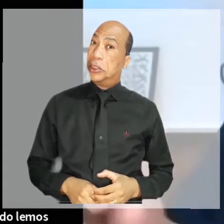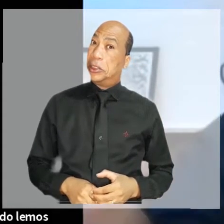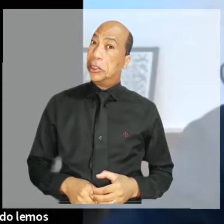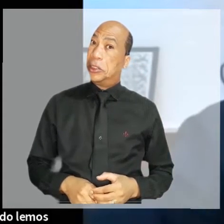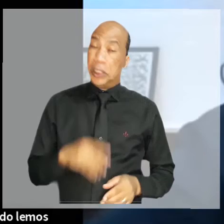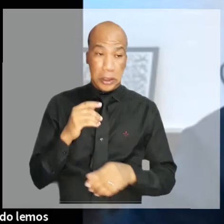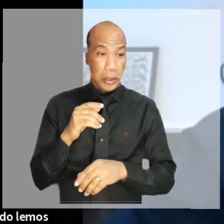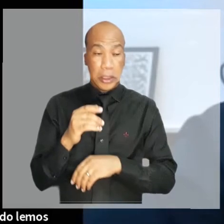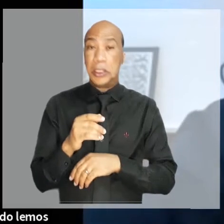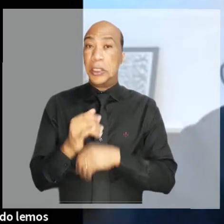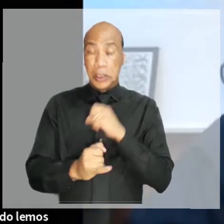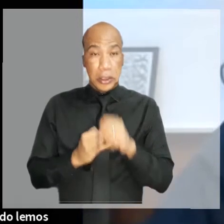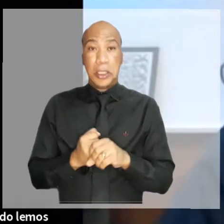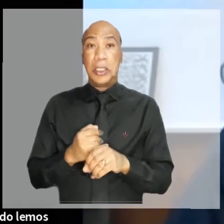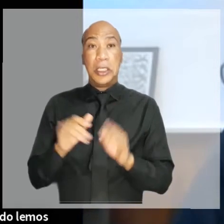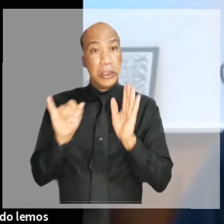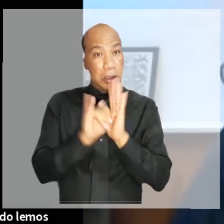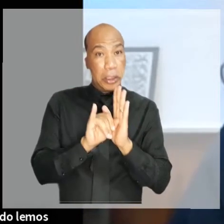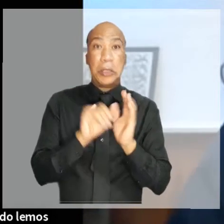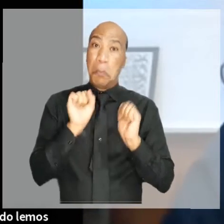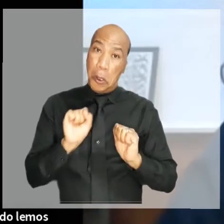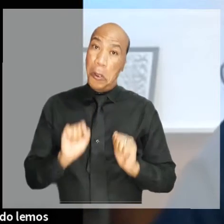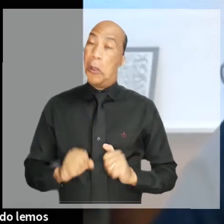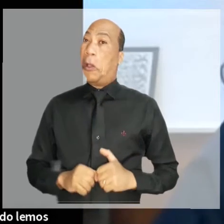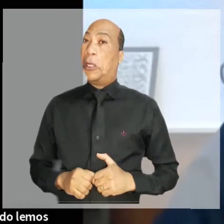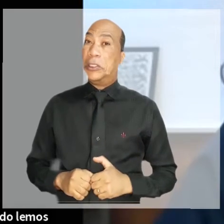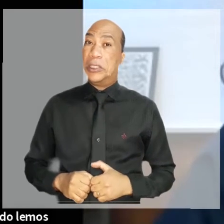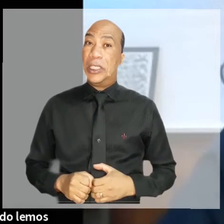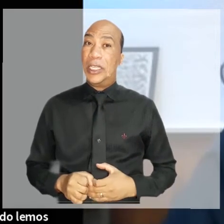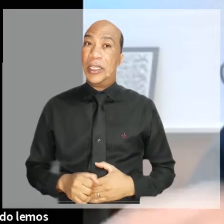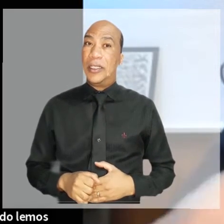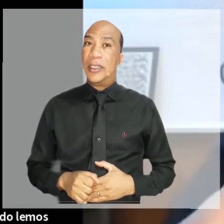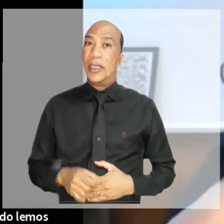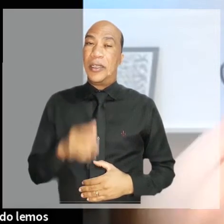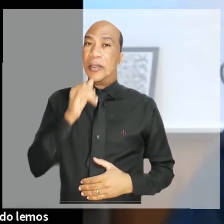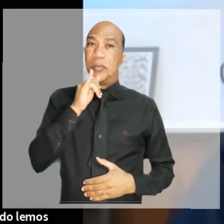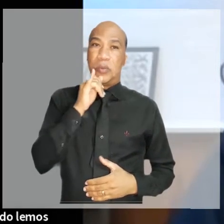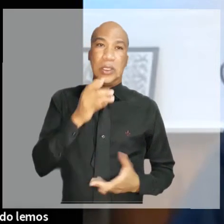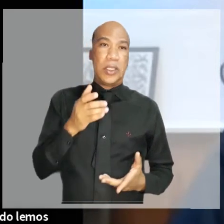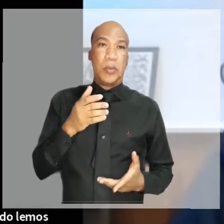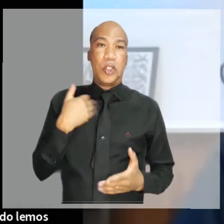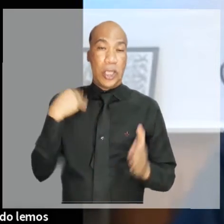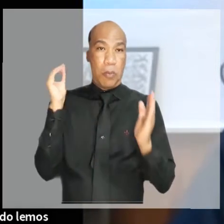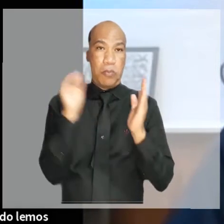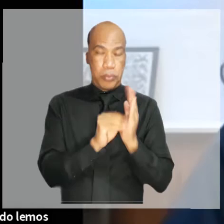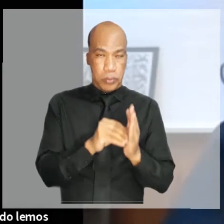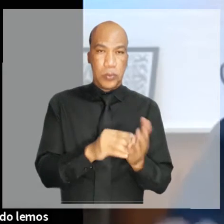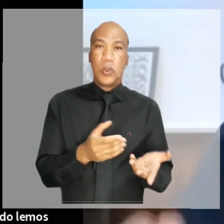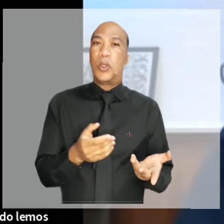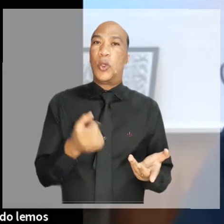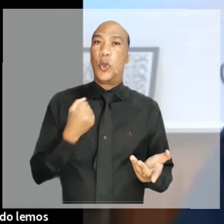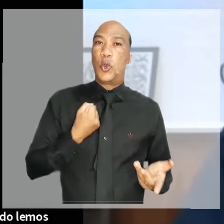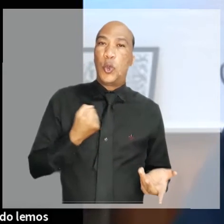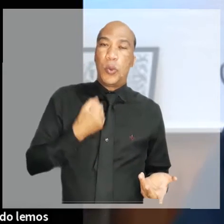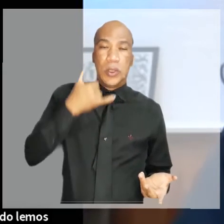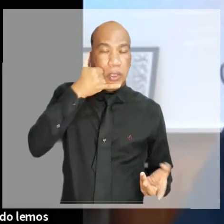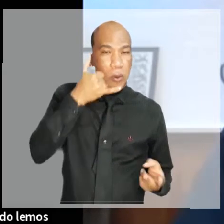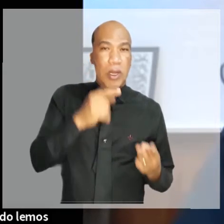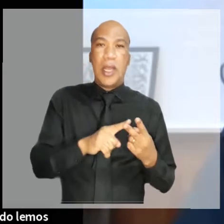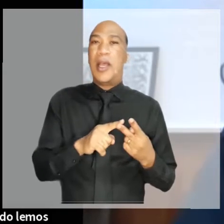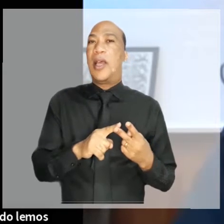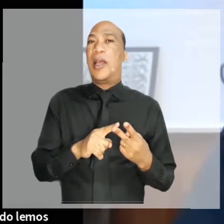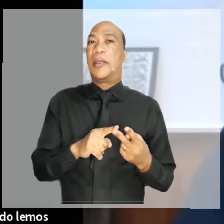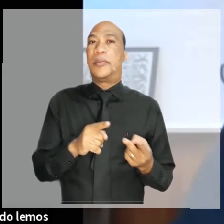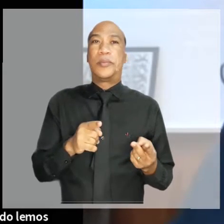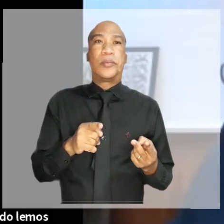RG, porque isso já foi verificado quando você abriu a sua conta bancária, então ele embute a sua identidade. Então, por que não usar o Pix,